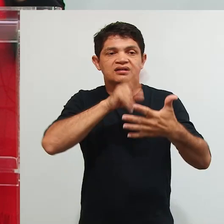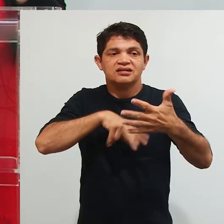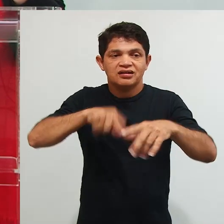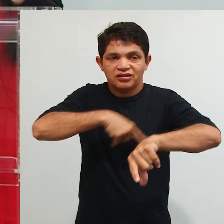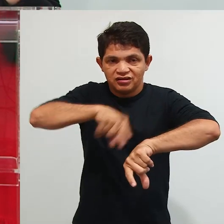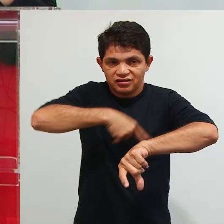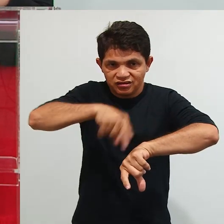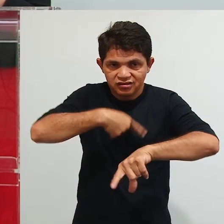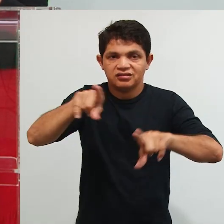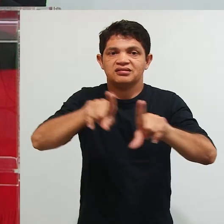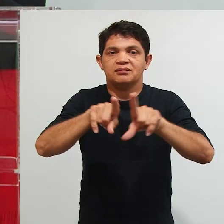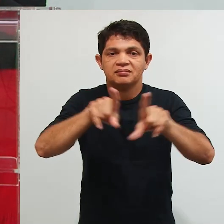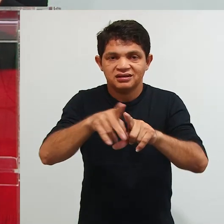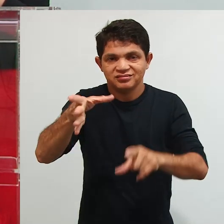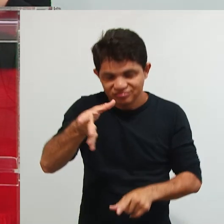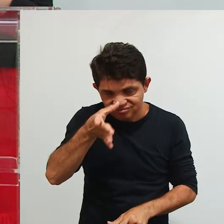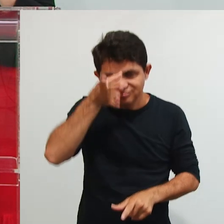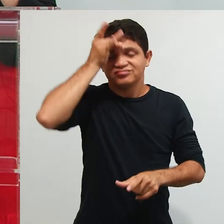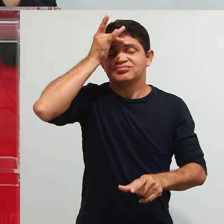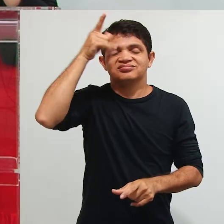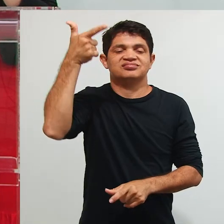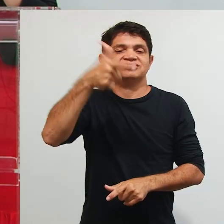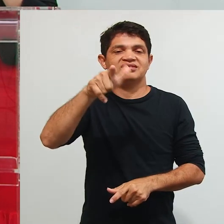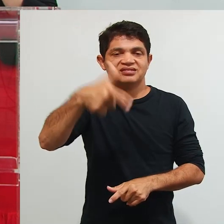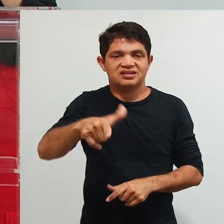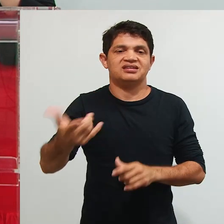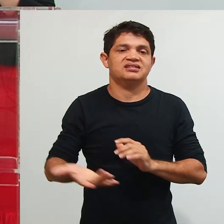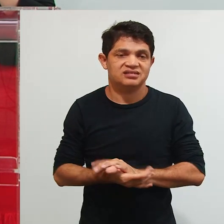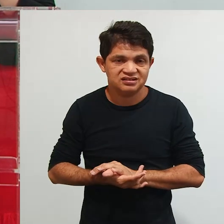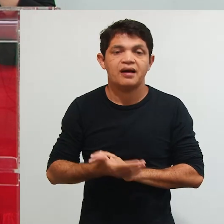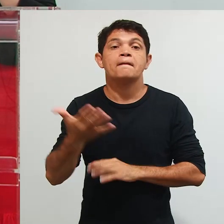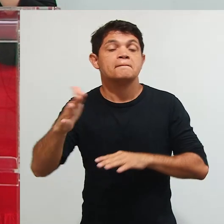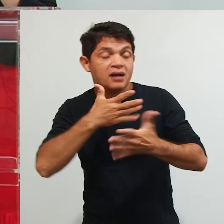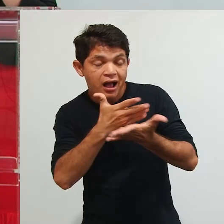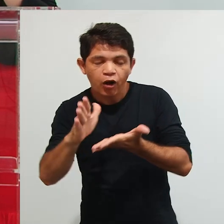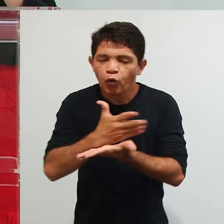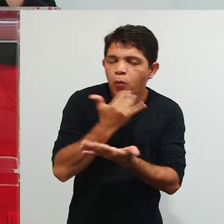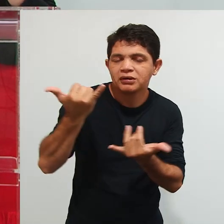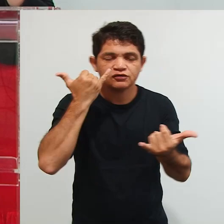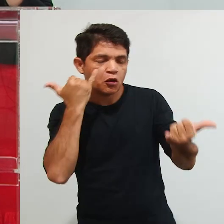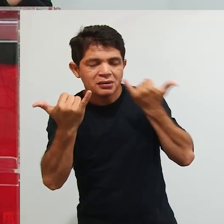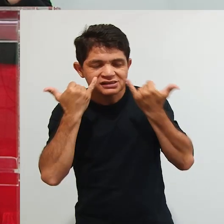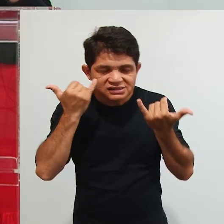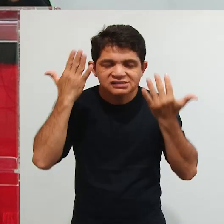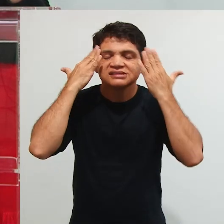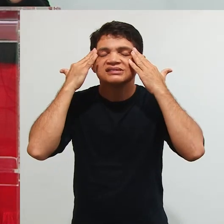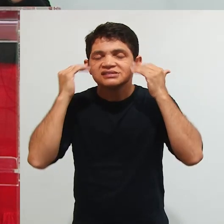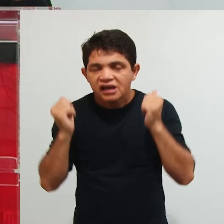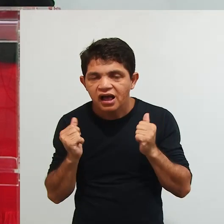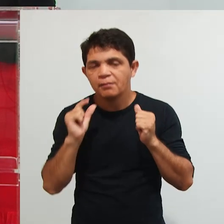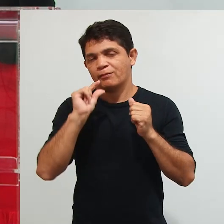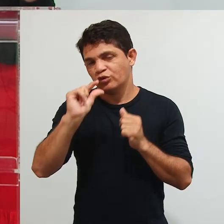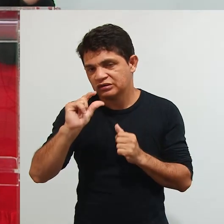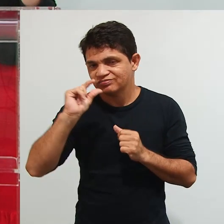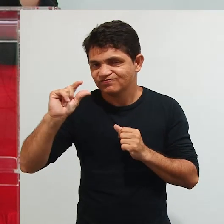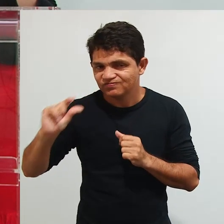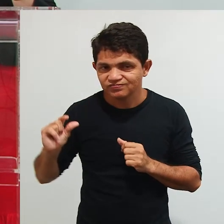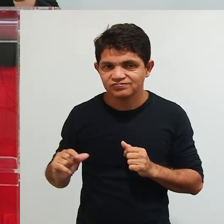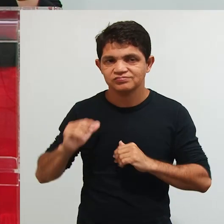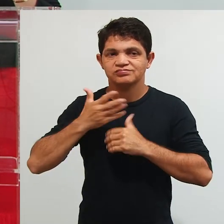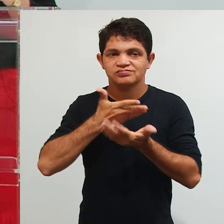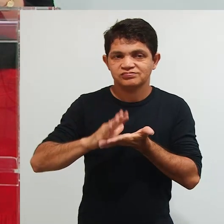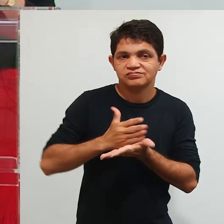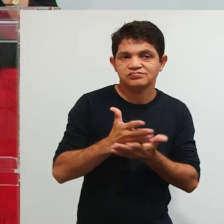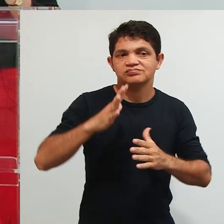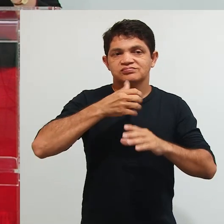quero esclarecer uma coisa, que essas aqui são apenas algumas informações, algumas das características,